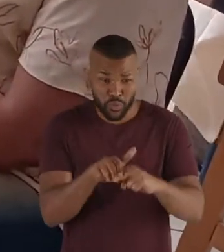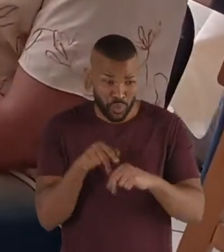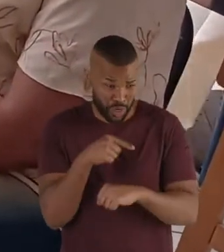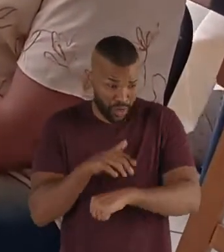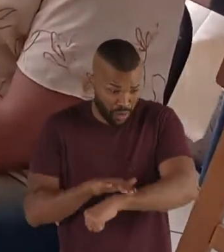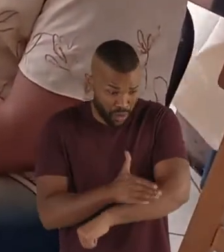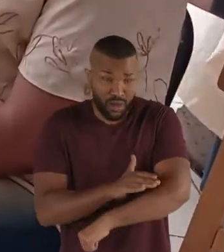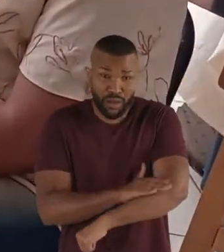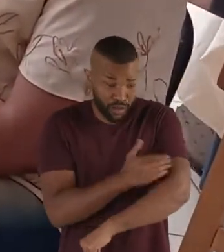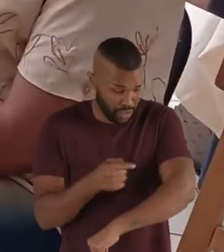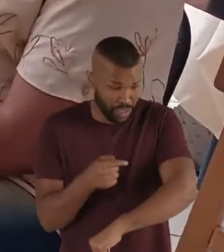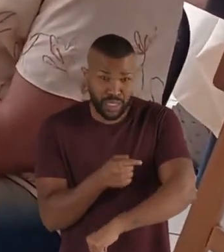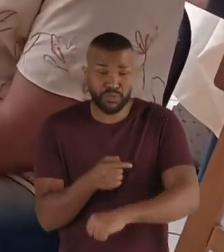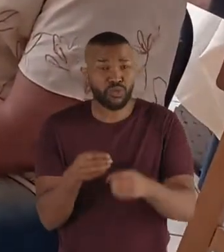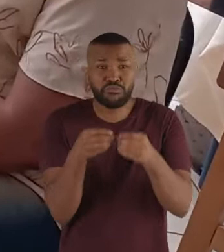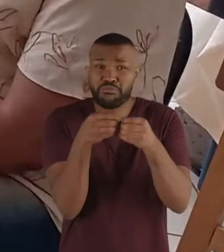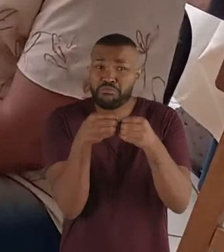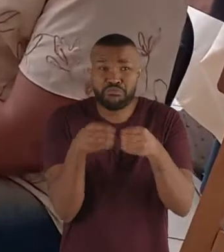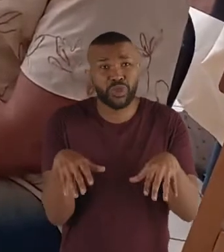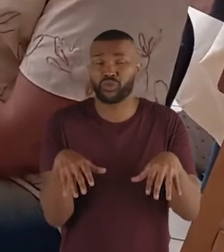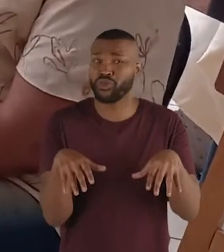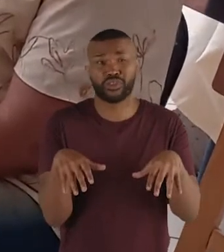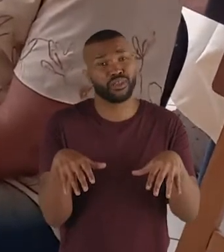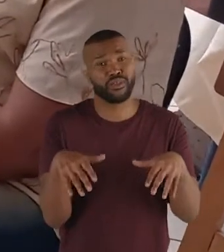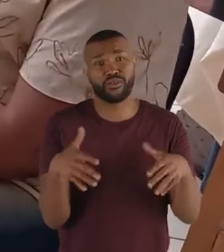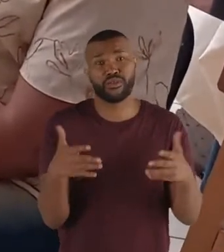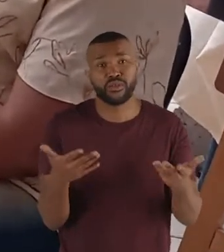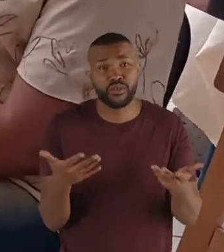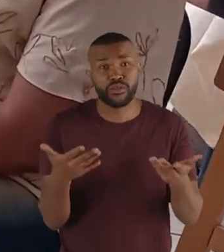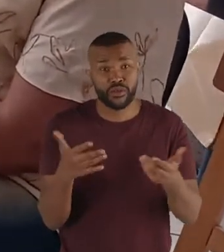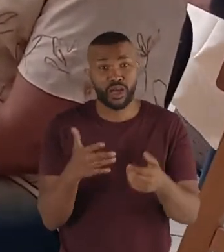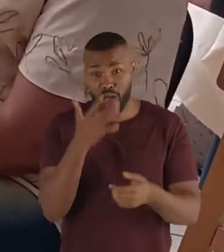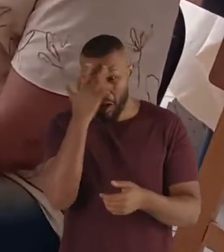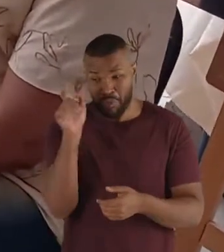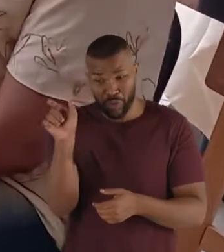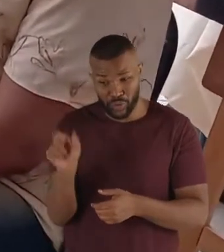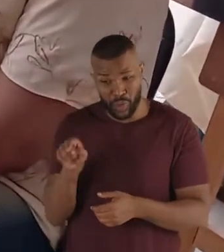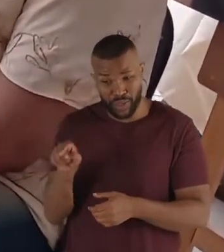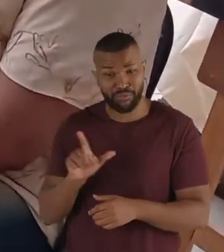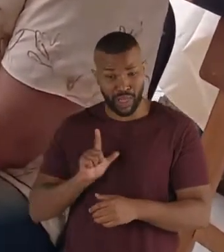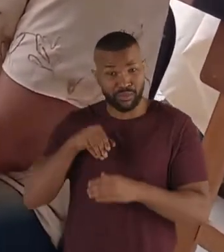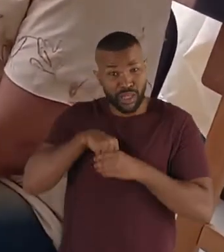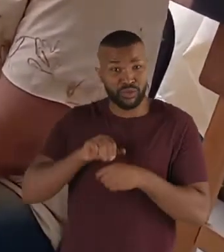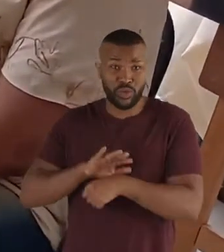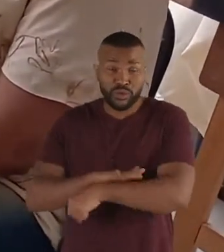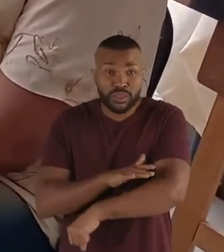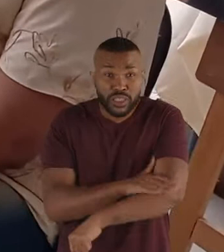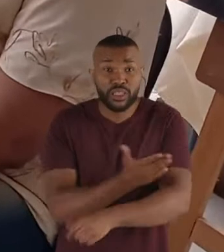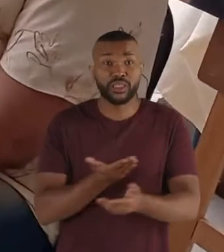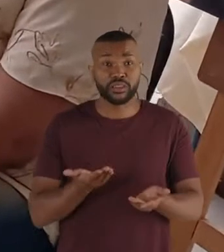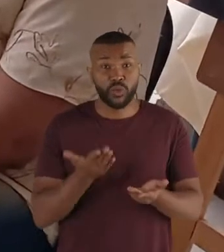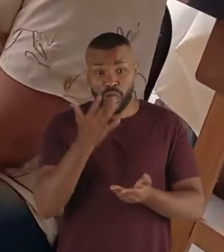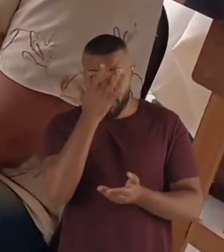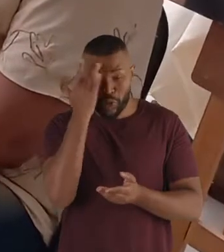porque o racismo é prejudicial ao racista, àquele que